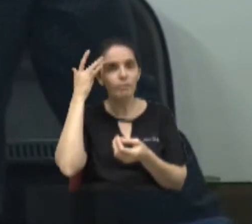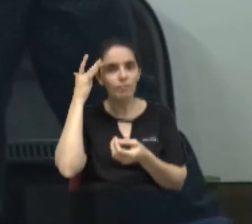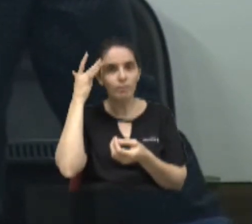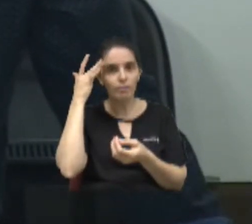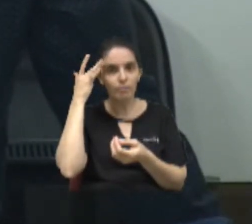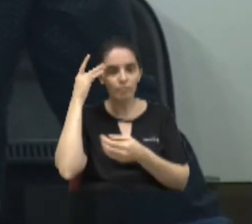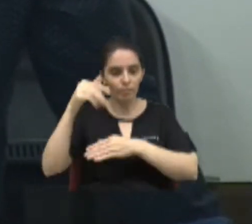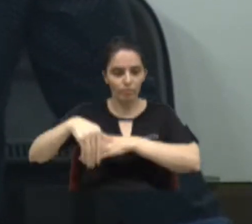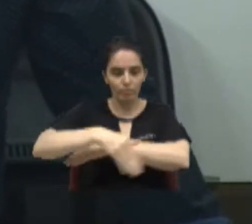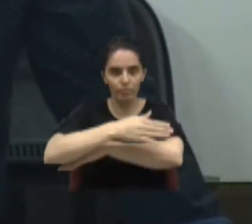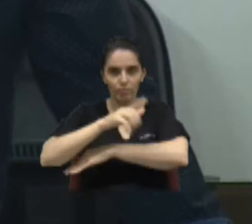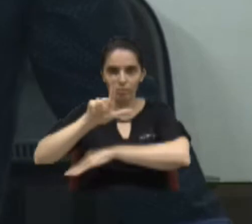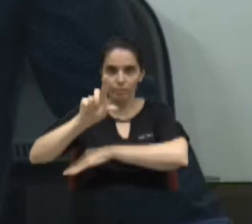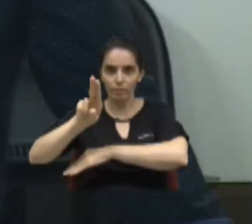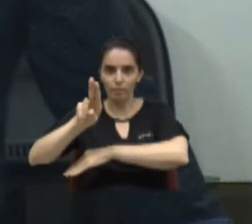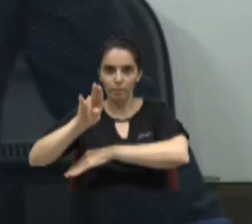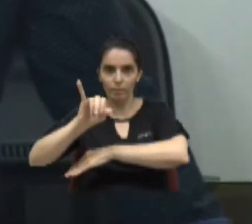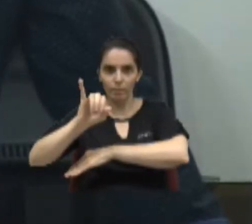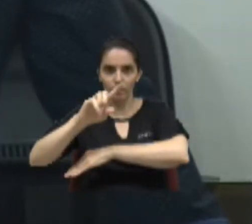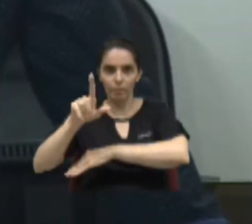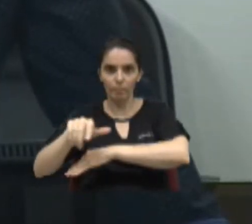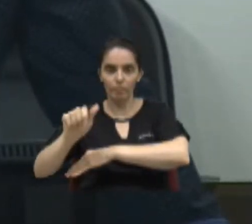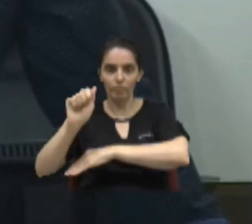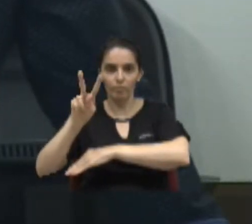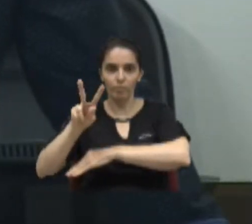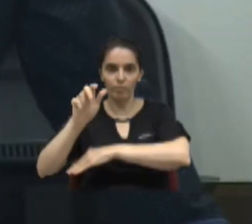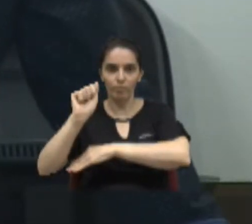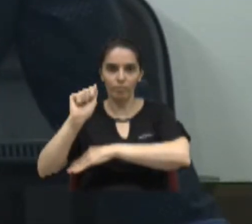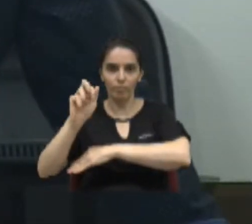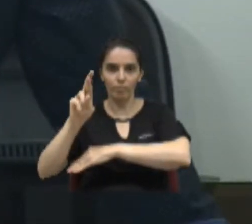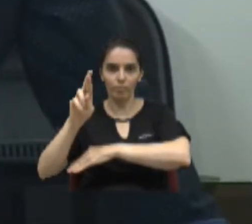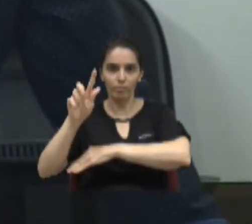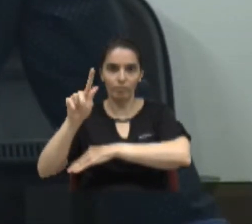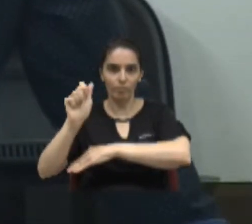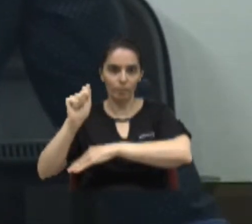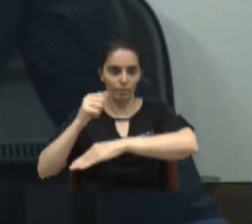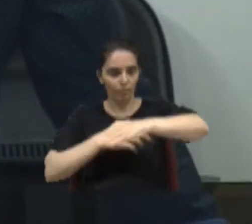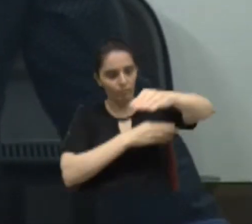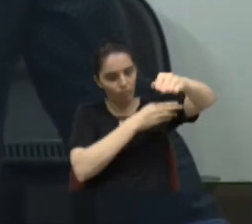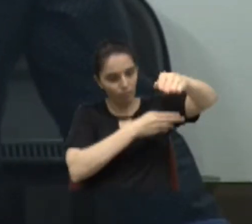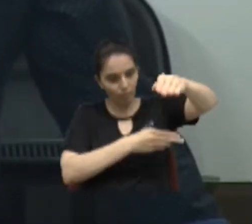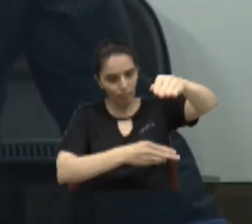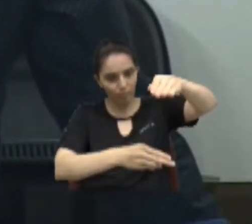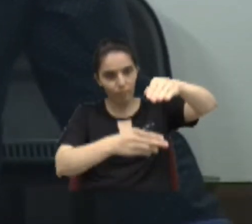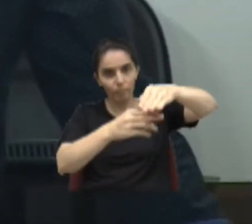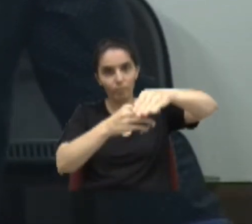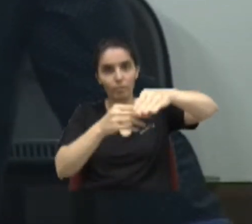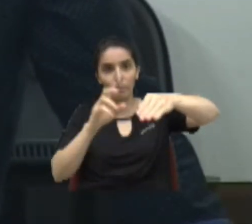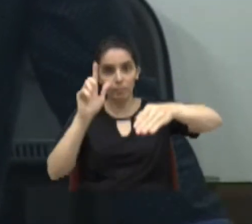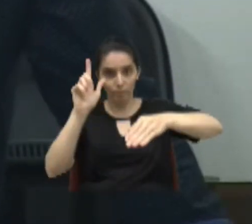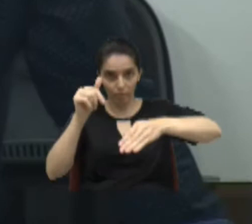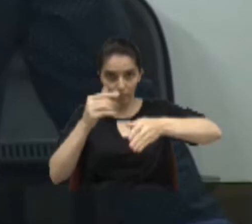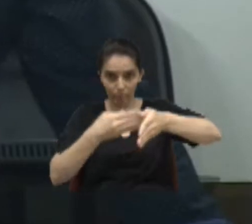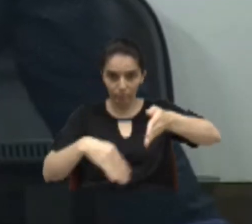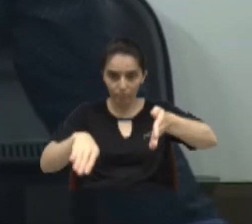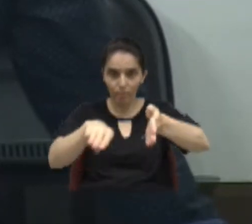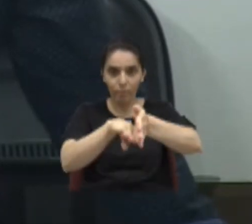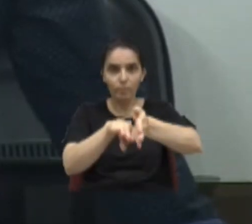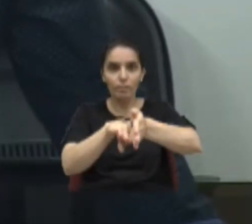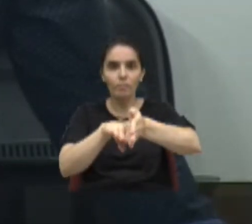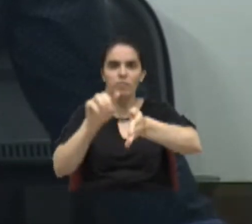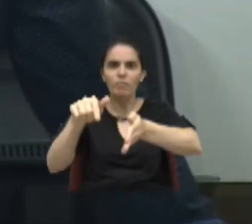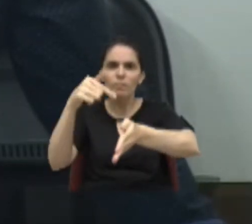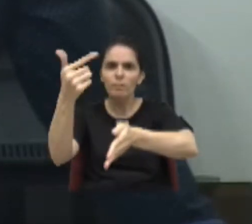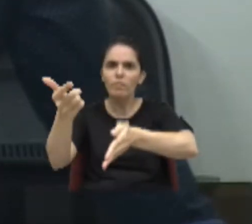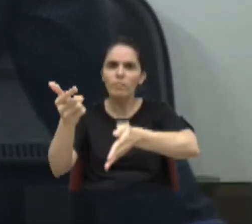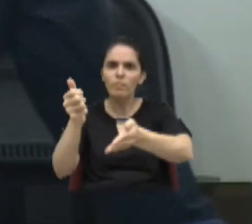Luiz Varga, descendo lá, a hora que passa embaixo daquele viaduto ali, perto do Limeirão, e a hora que chegou lá perto da Ingep, ele já levou outra